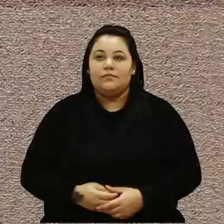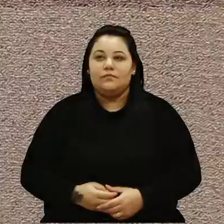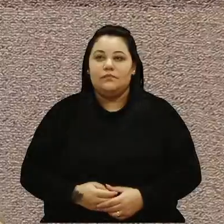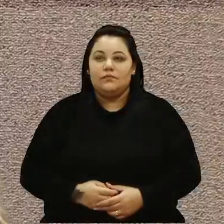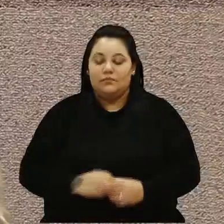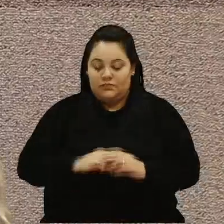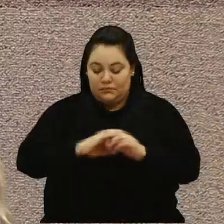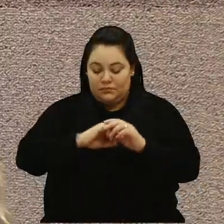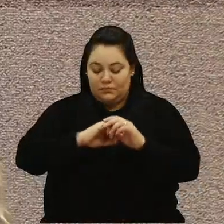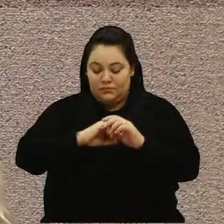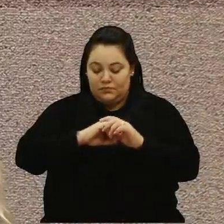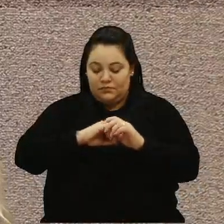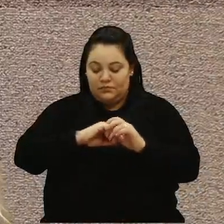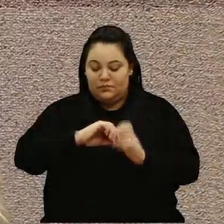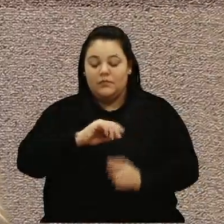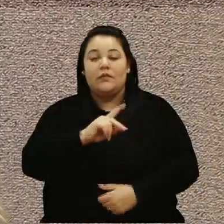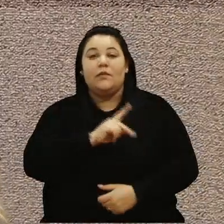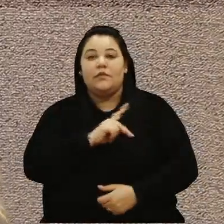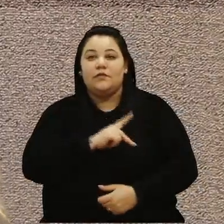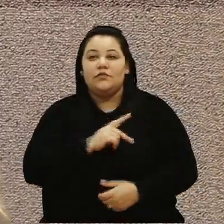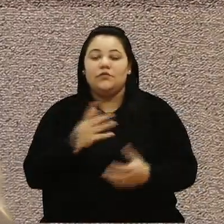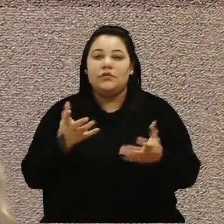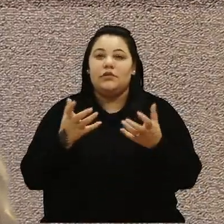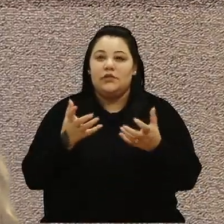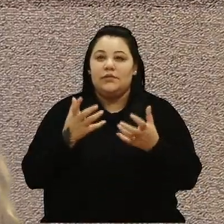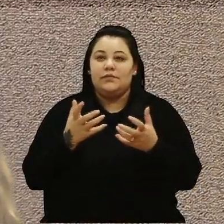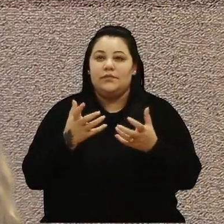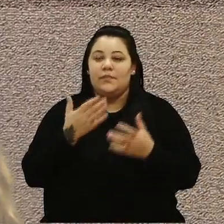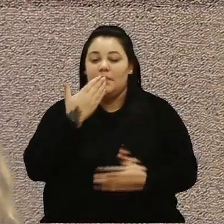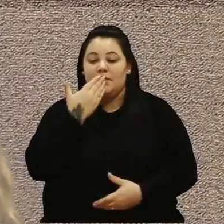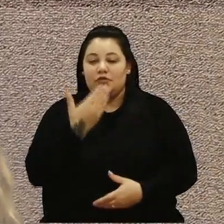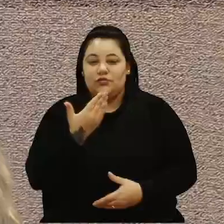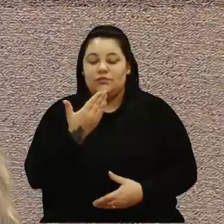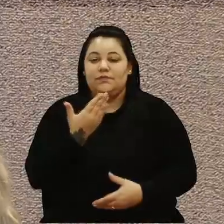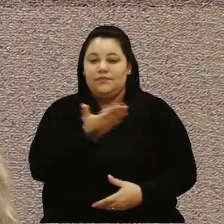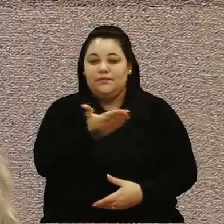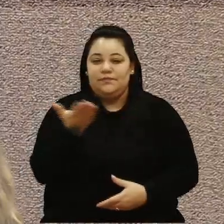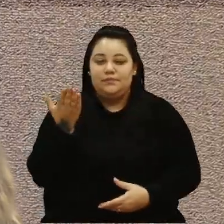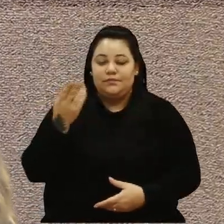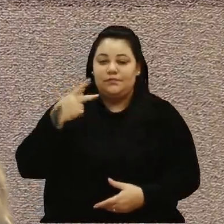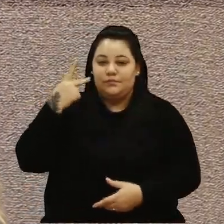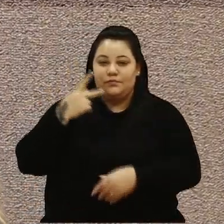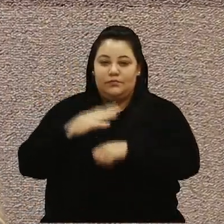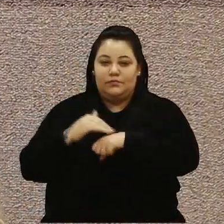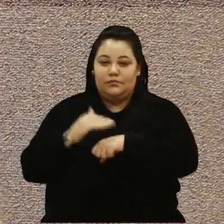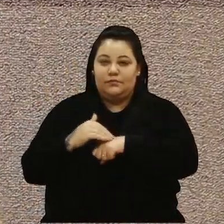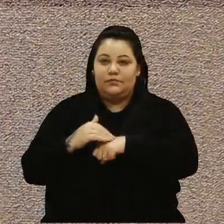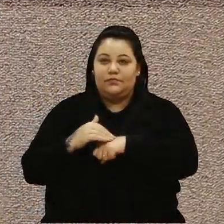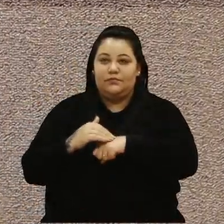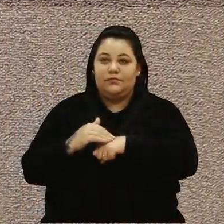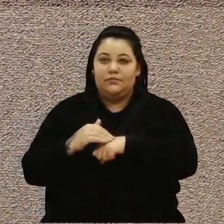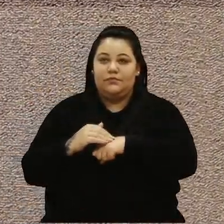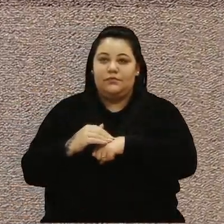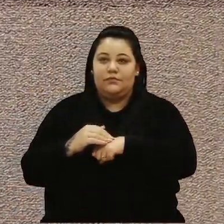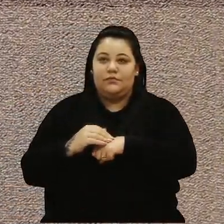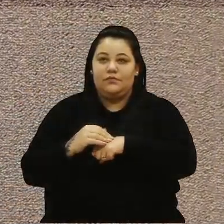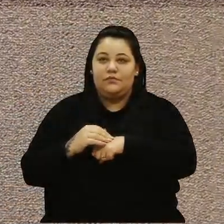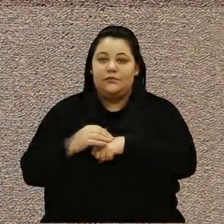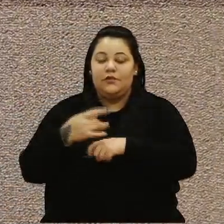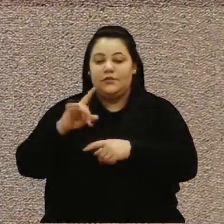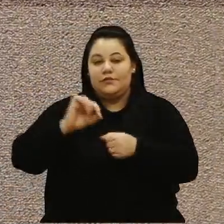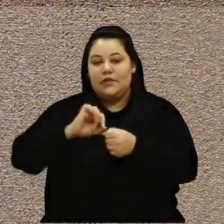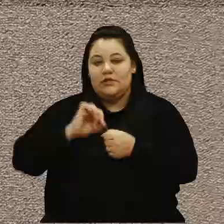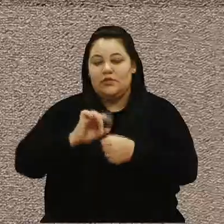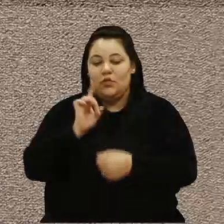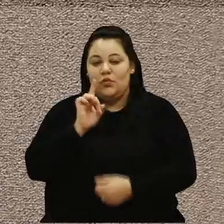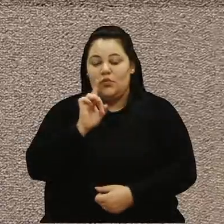Senhor presidente, eu gostaria de pedir aos nobres pares na nossa casa aqui hoje que a gente fizesse 1